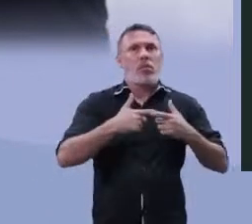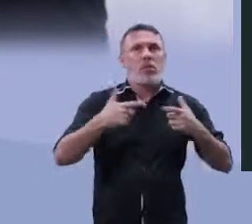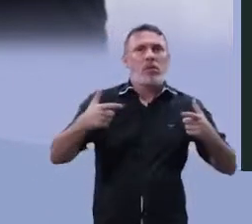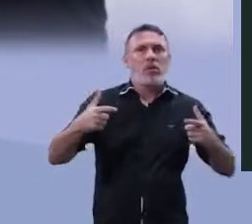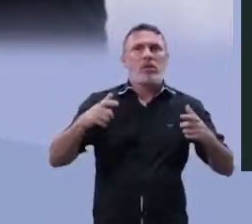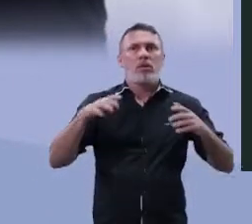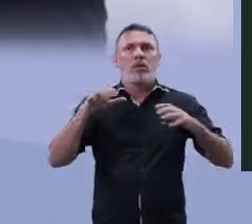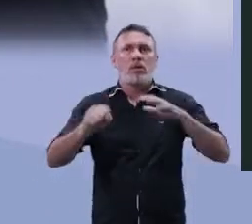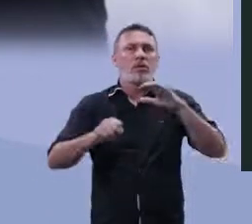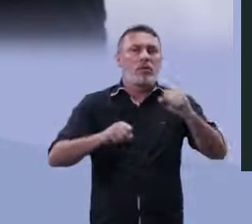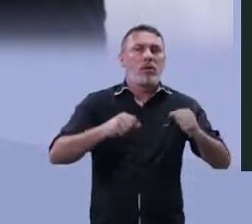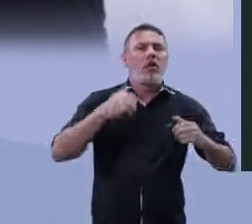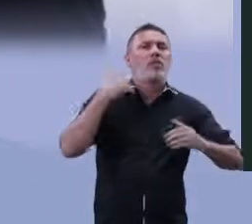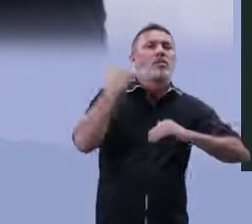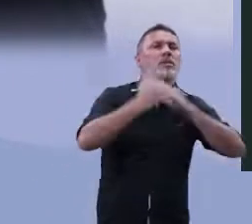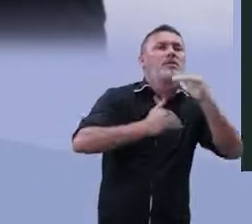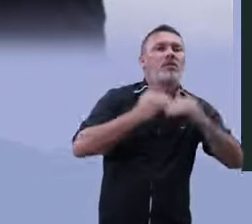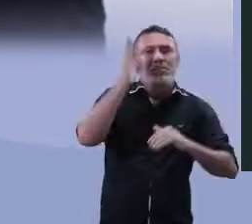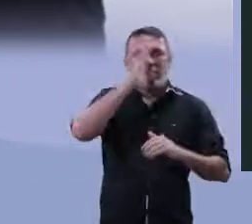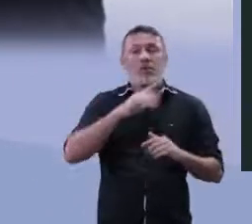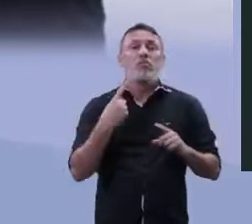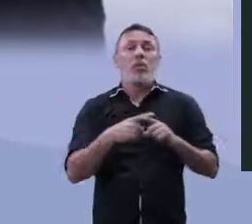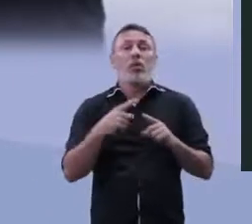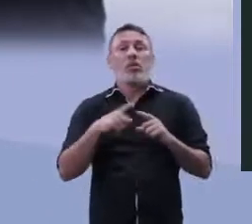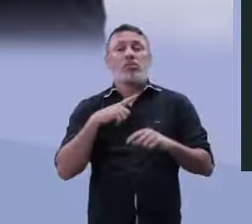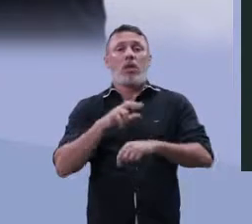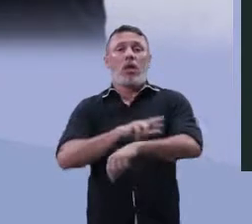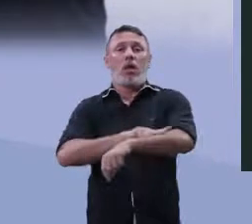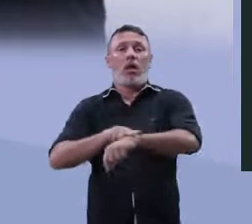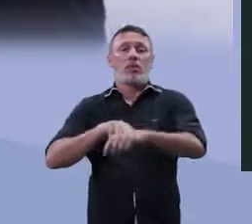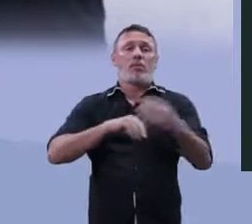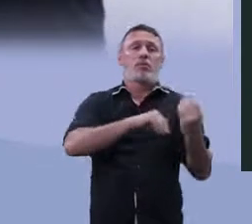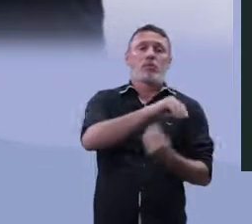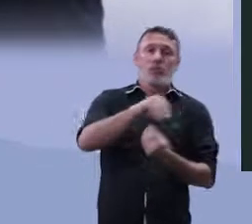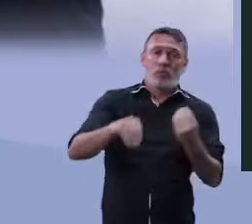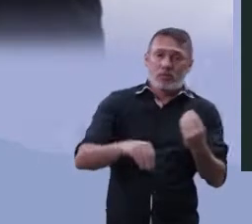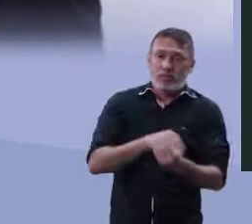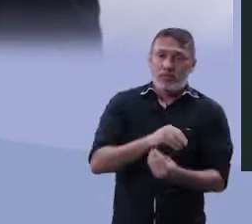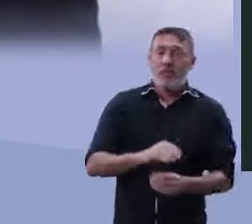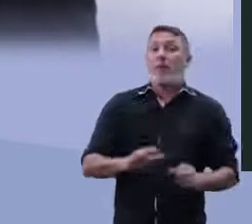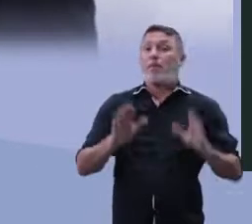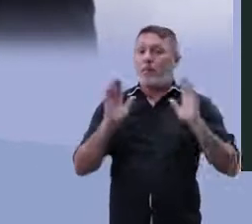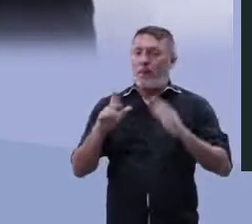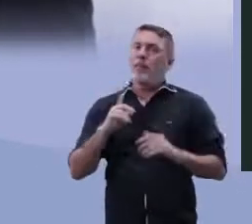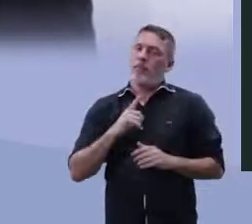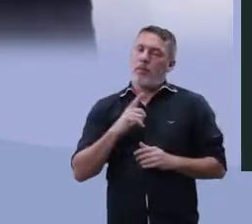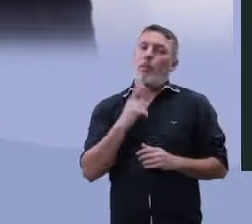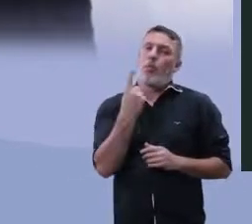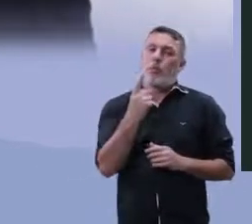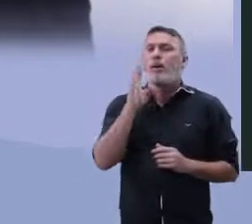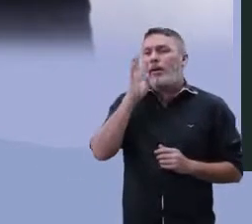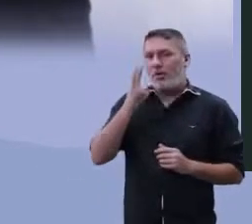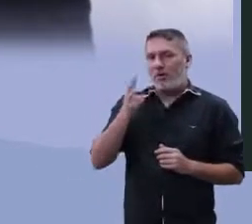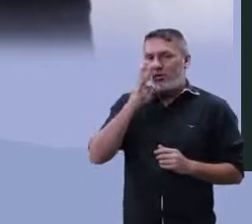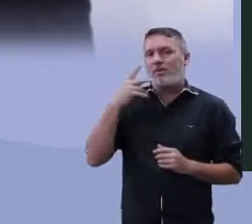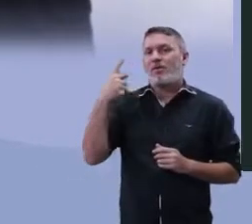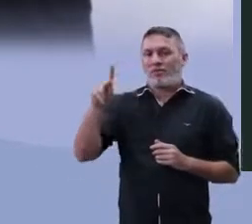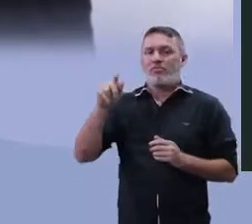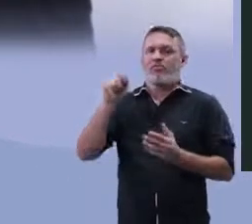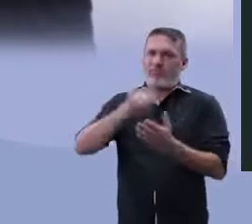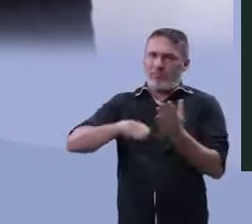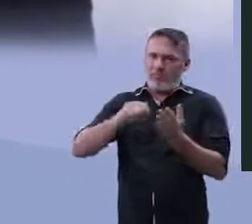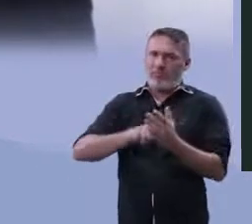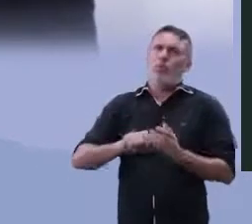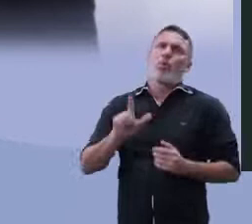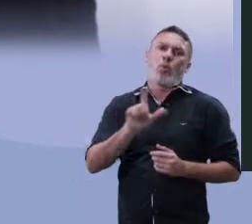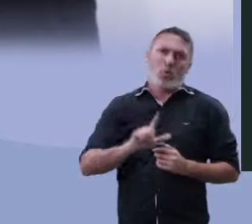né? Ela se desenvolveu por conta dessa mistura racial. Só que temos que fazer uma grande crítica ao trabalho de